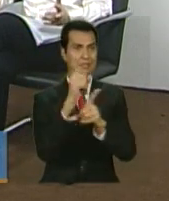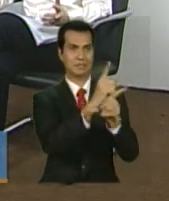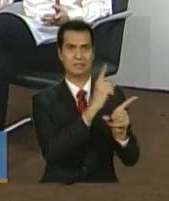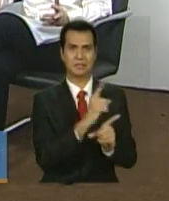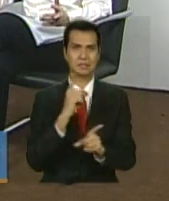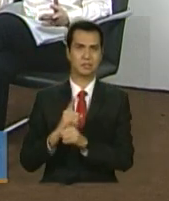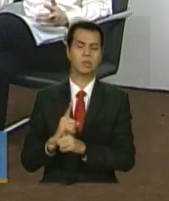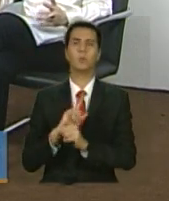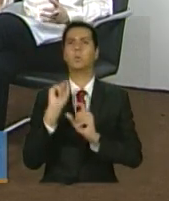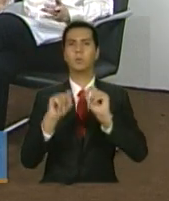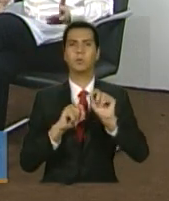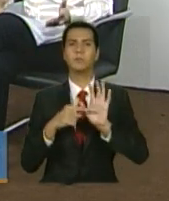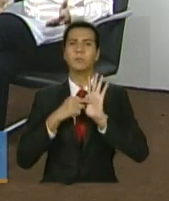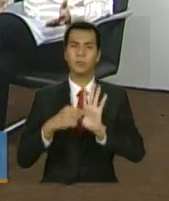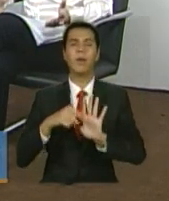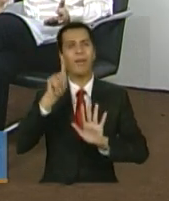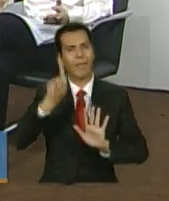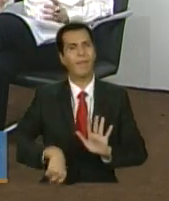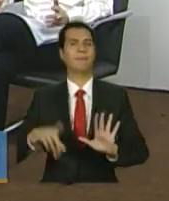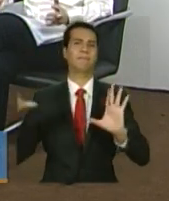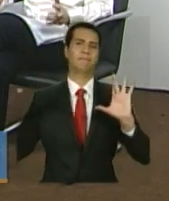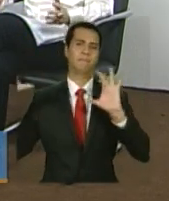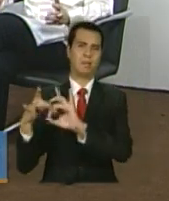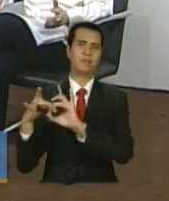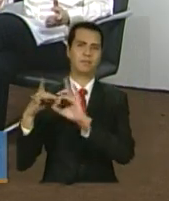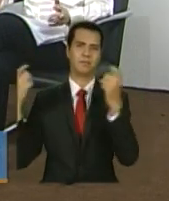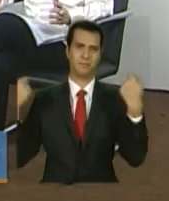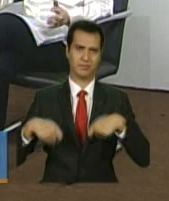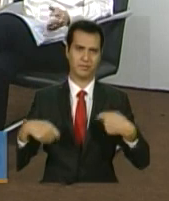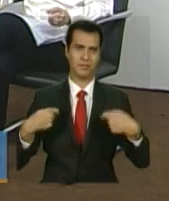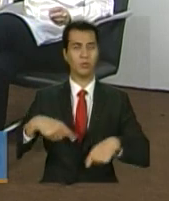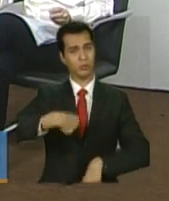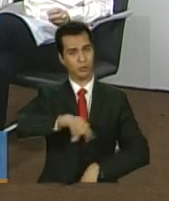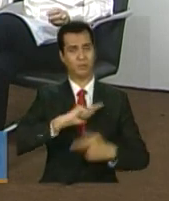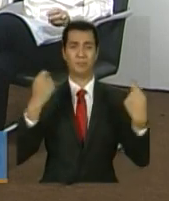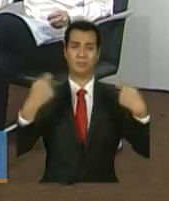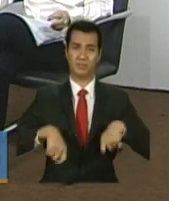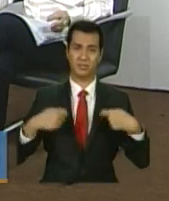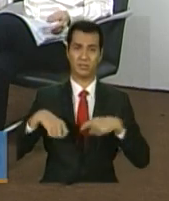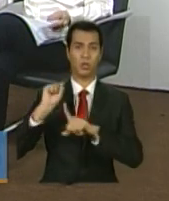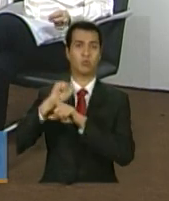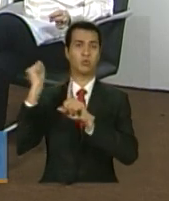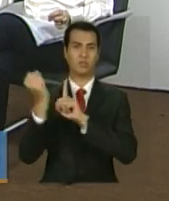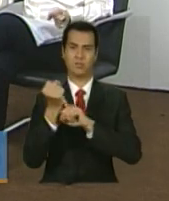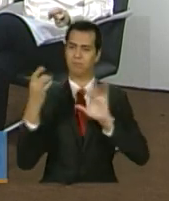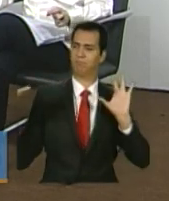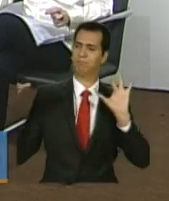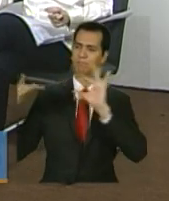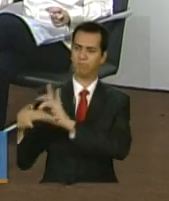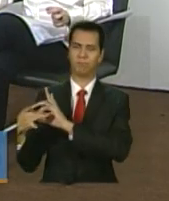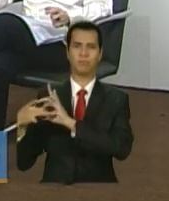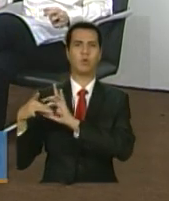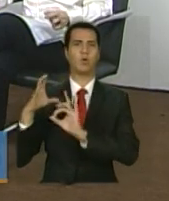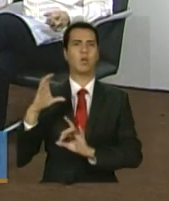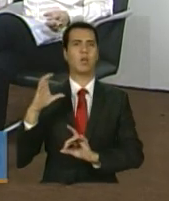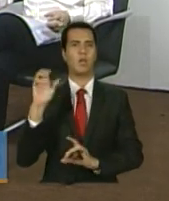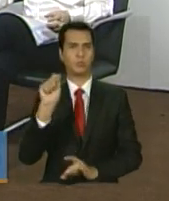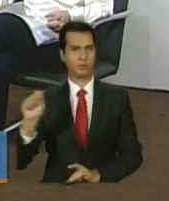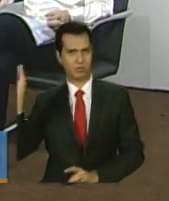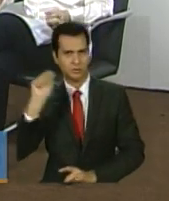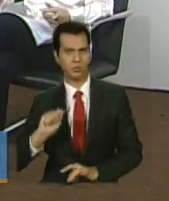que sinônimo de parceria. Temos que estabelecer parceria com a sociedade civil organizada, com